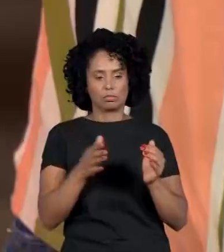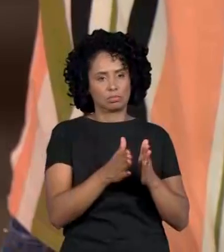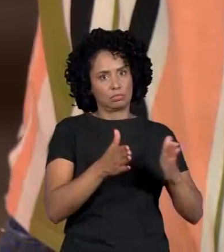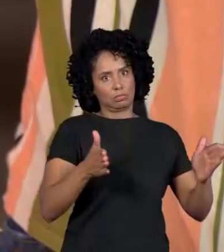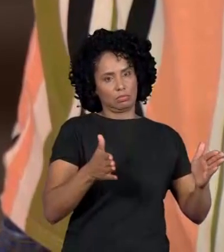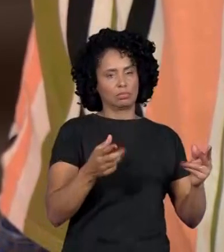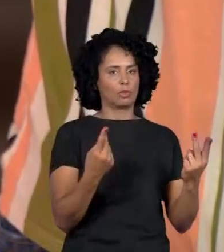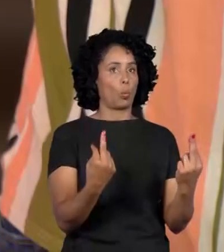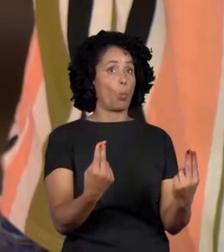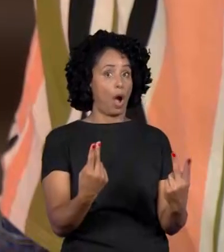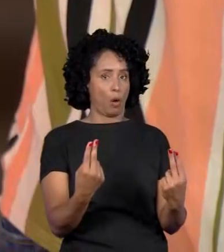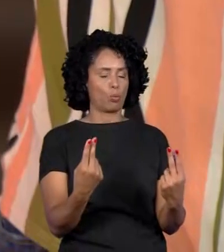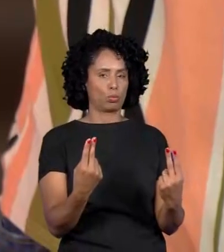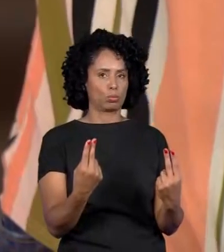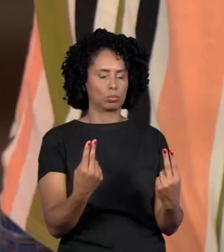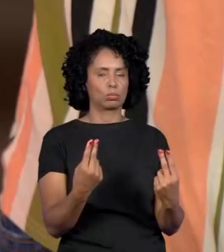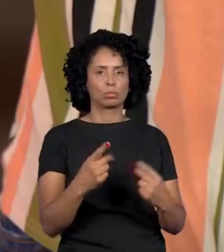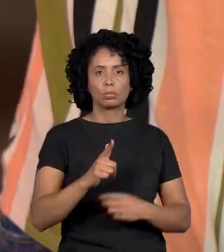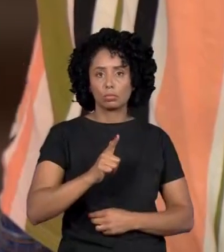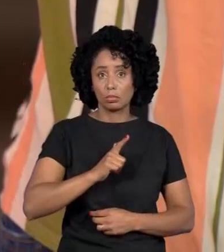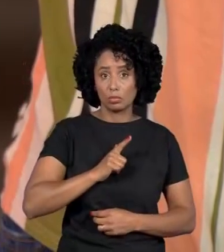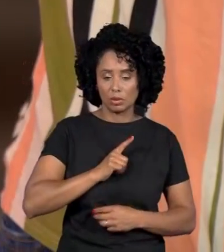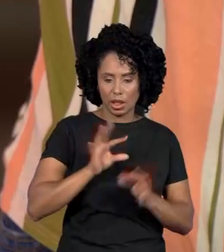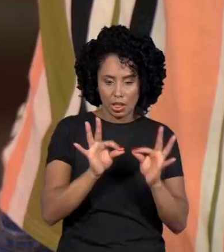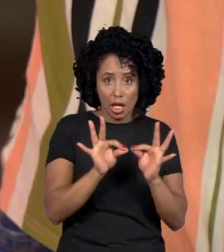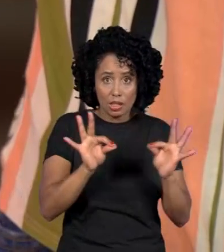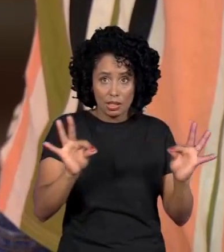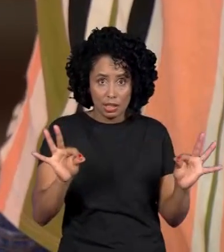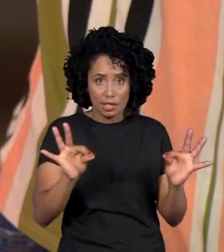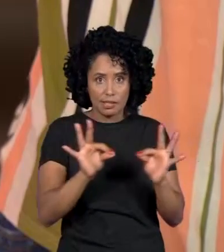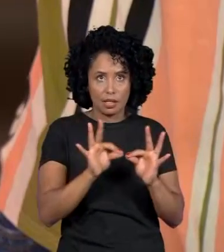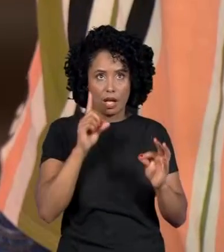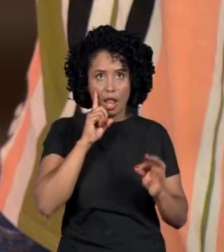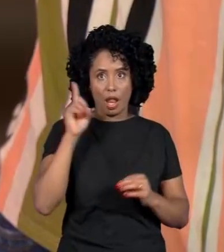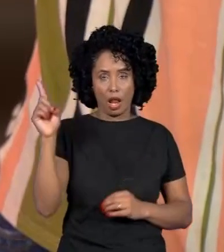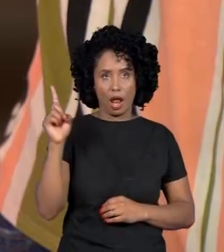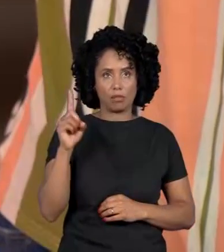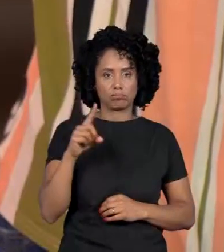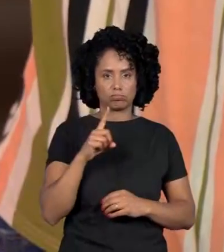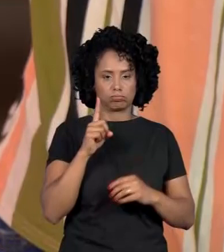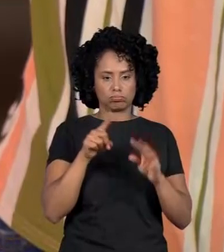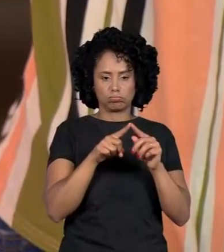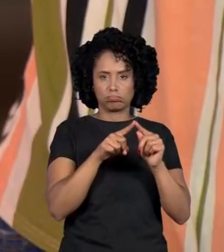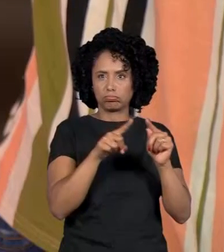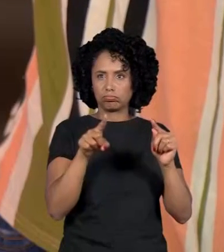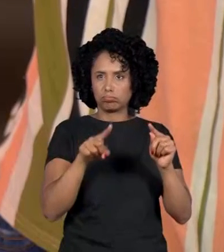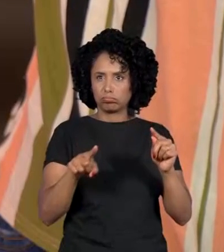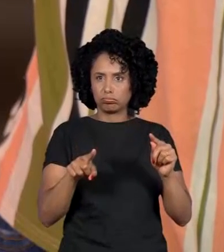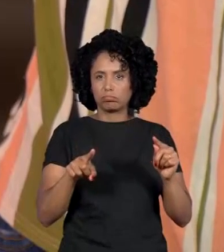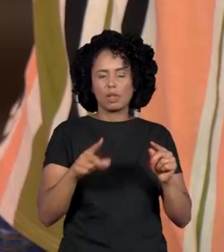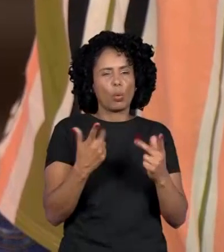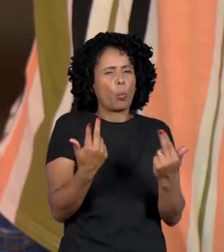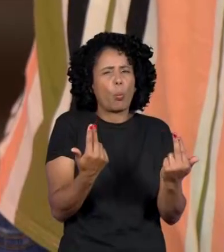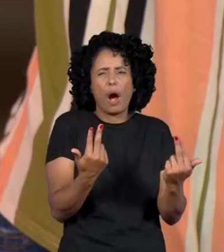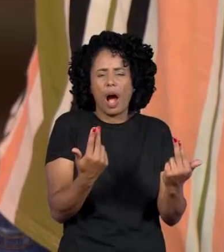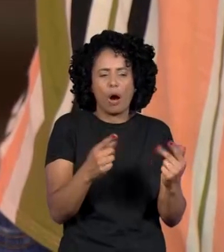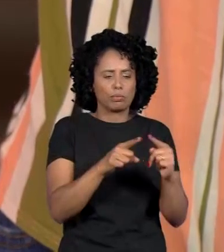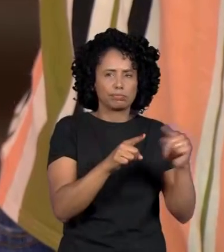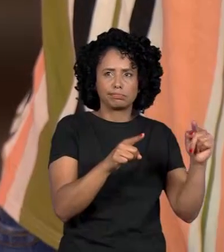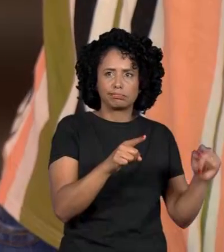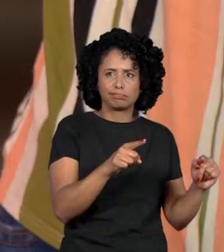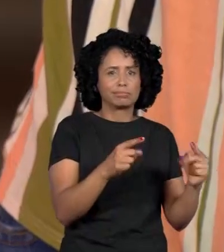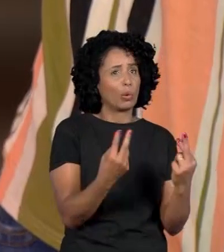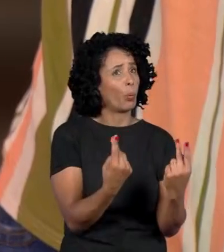um vértice da figura ao eixo, olha só, de simetria, ela deve ser a mesma do